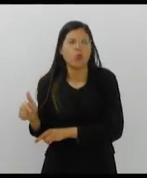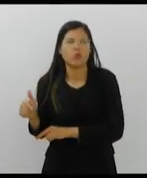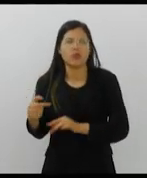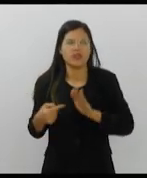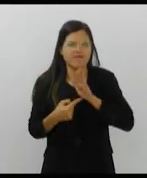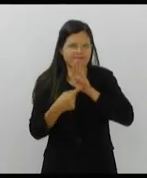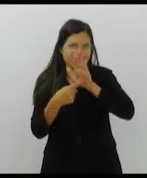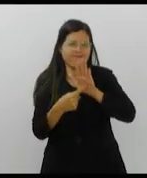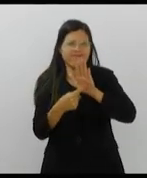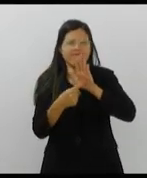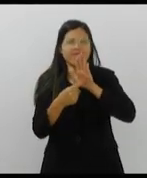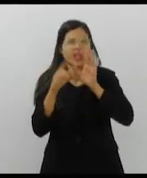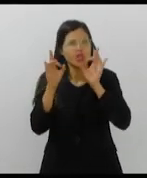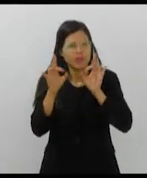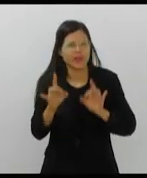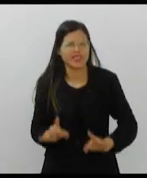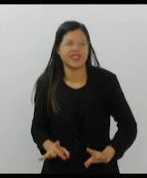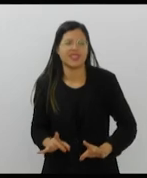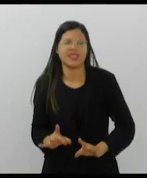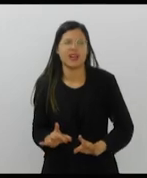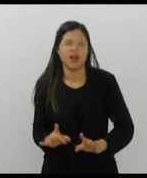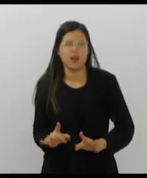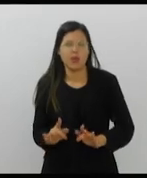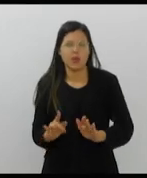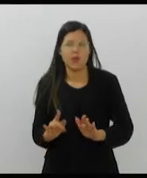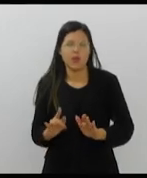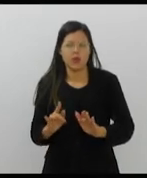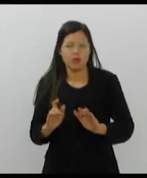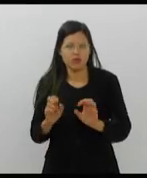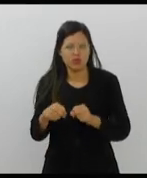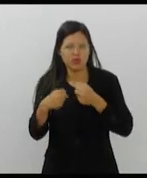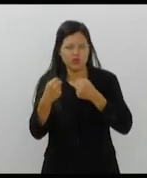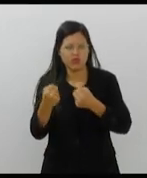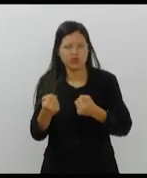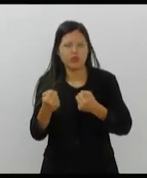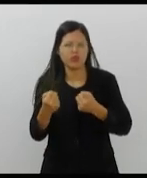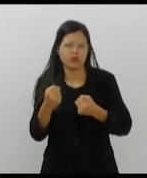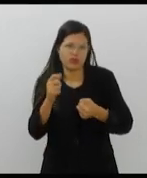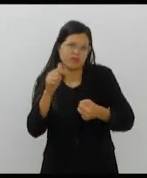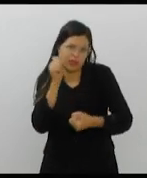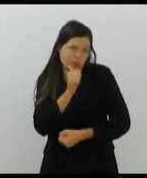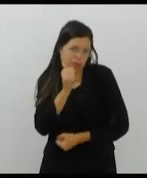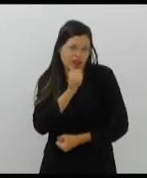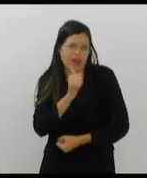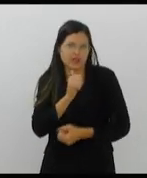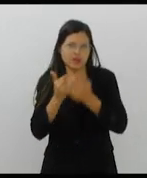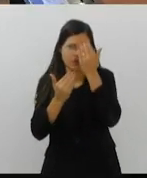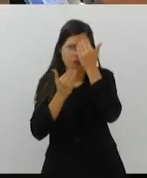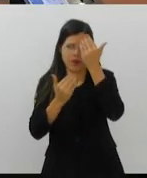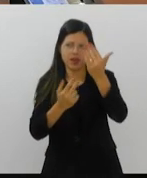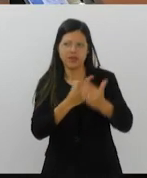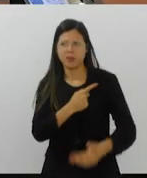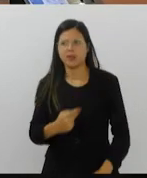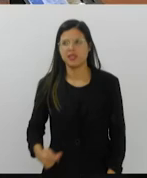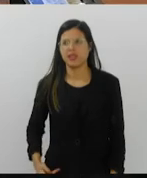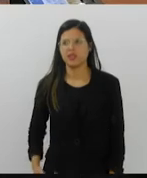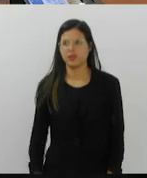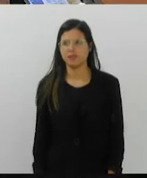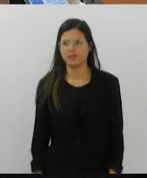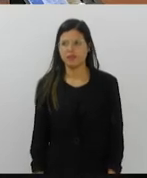em especial aqui o desempenho das nossas mulheres. Muito obrigado, senhor presidente.